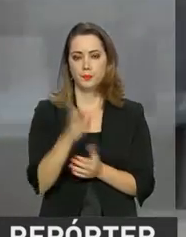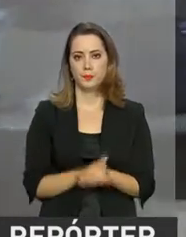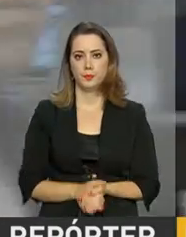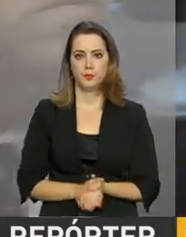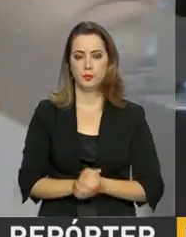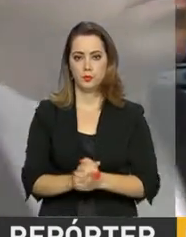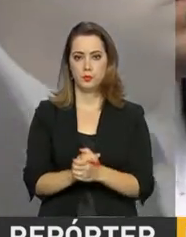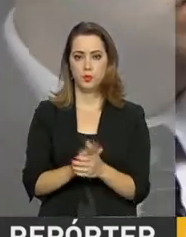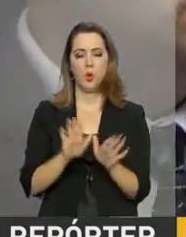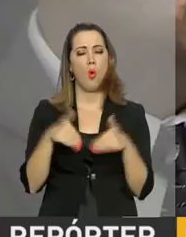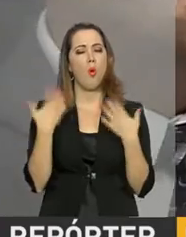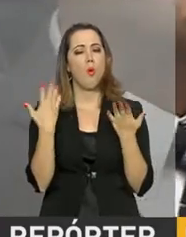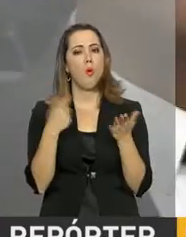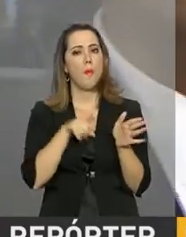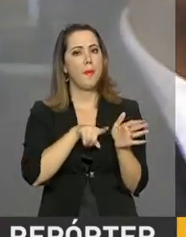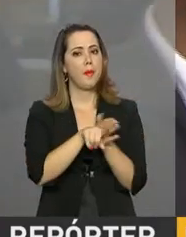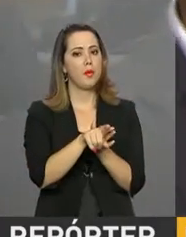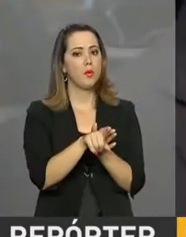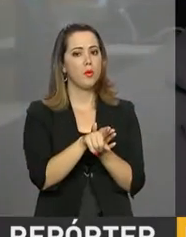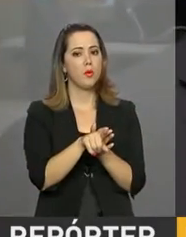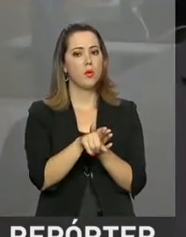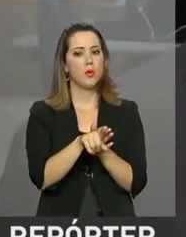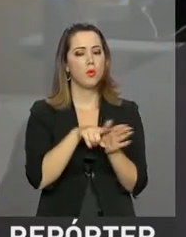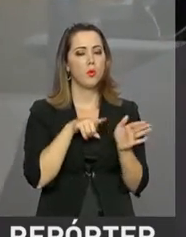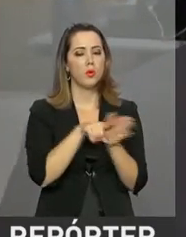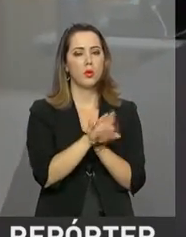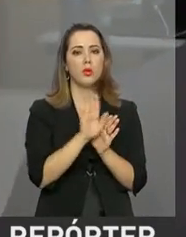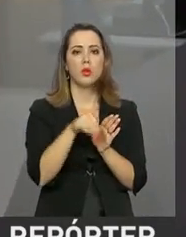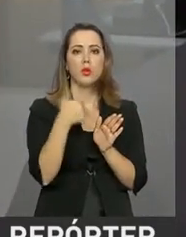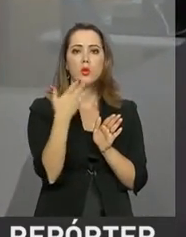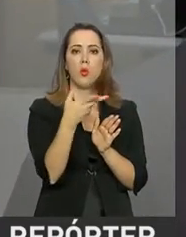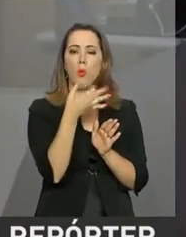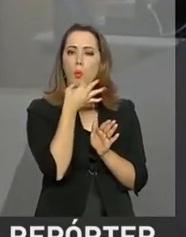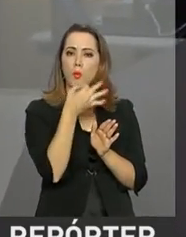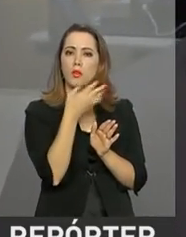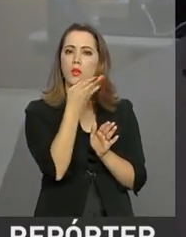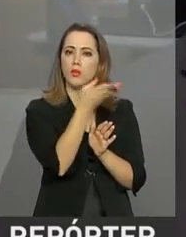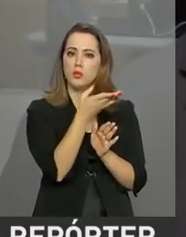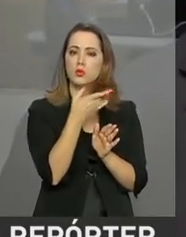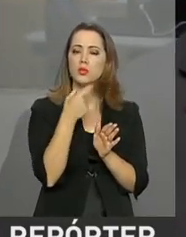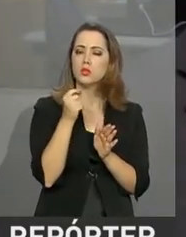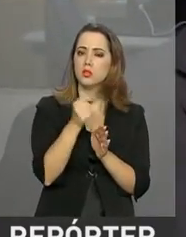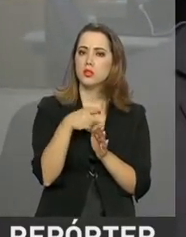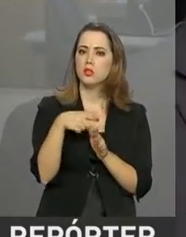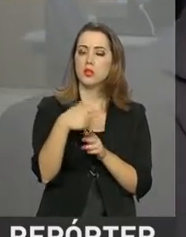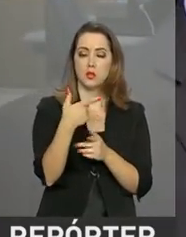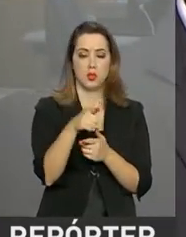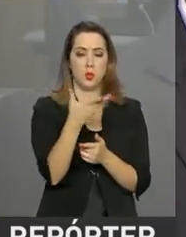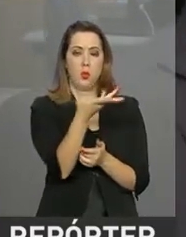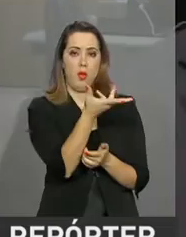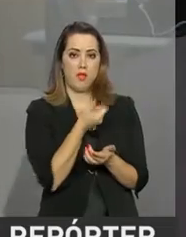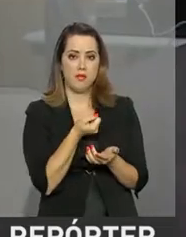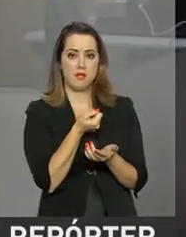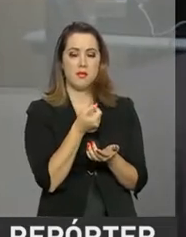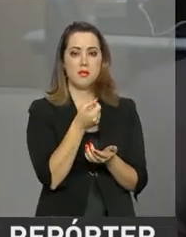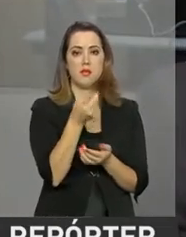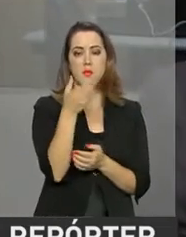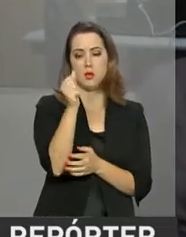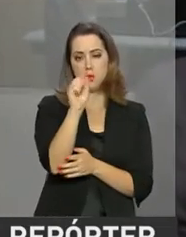ministro qual que é a dica que o senhor dá para os trabalhadores que ainda não requereram o abono salarial